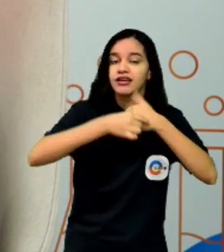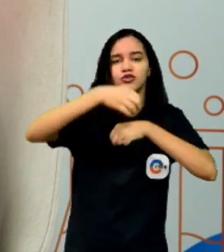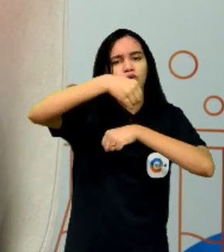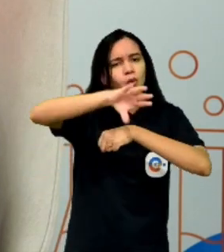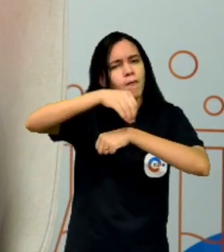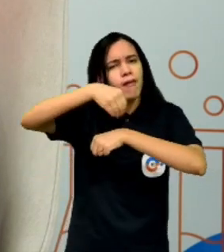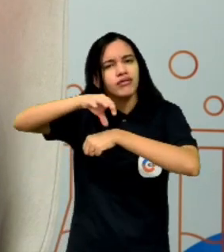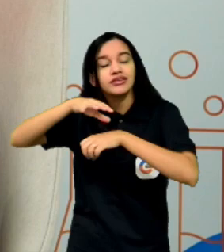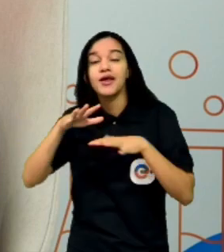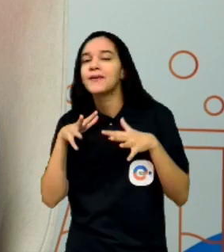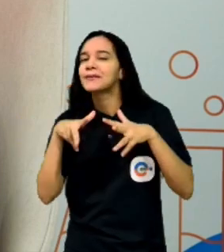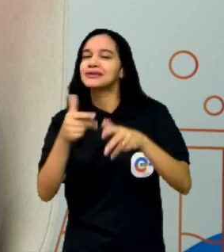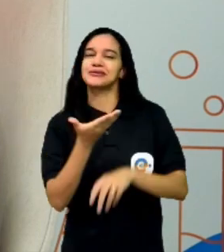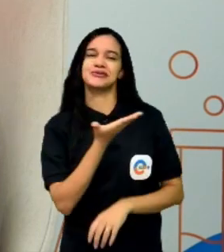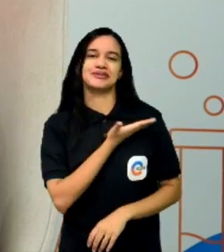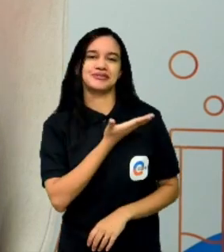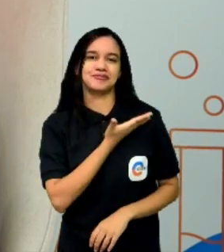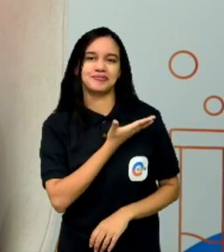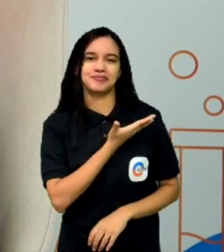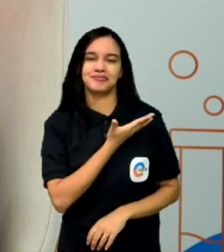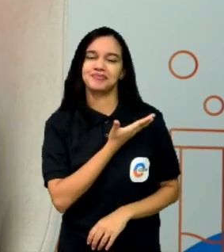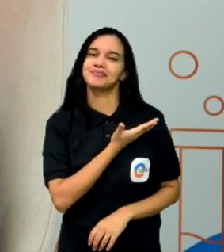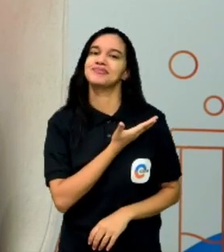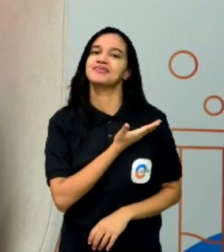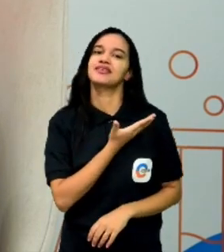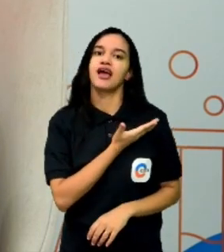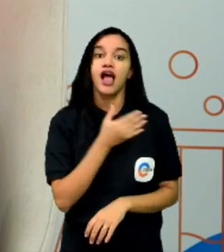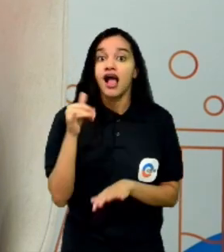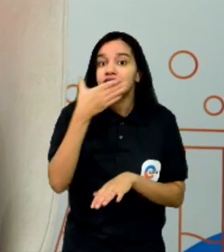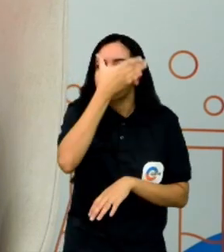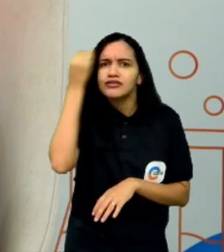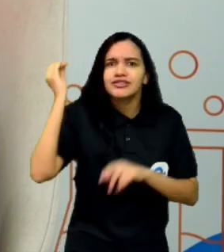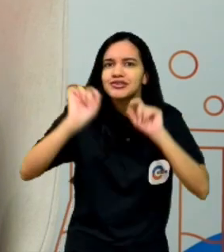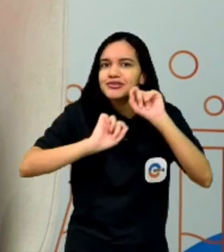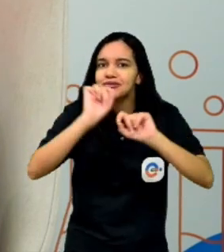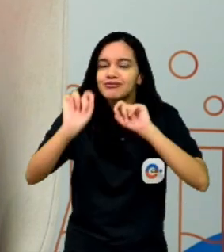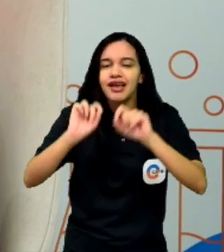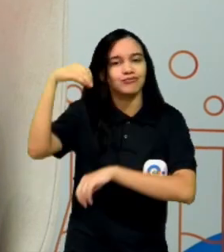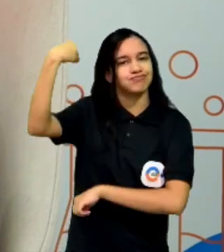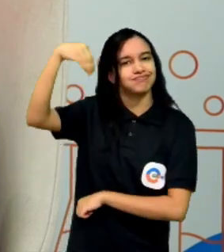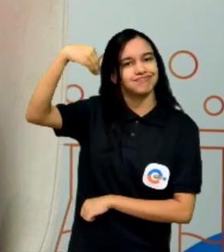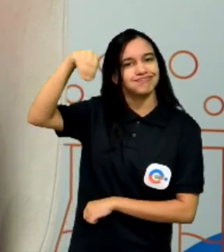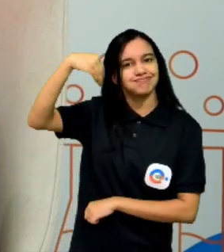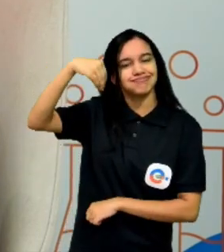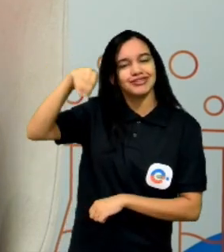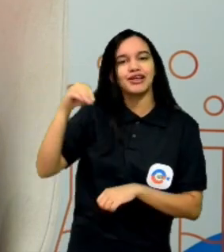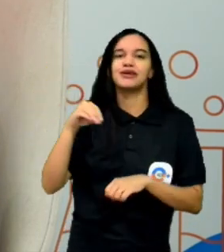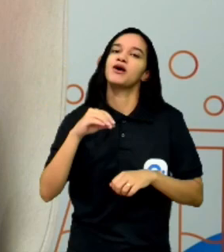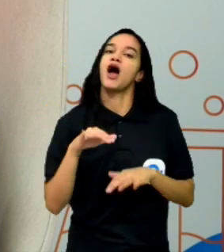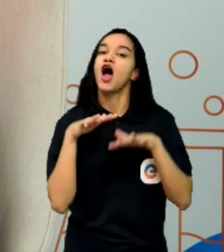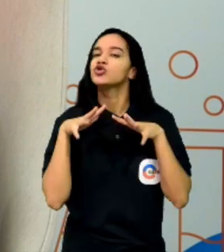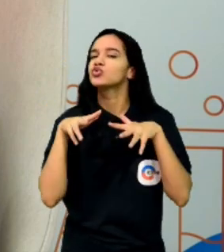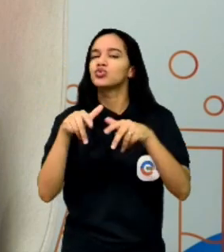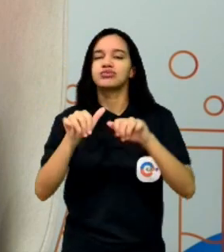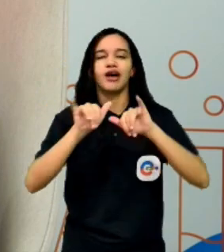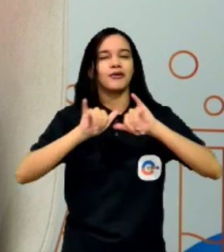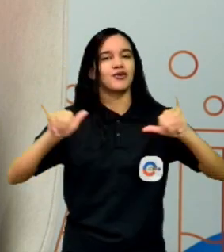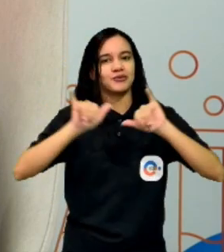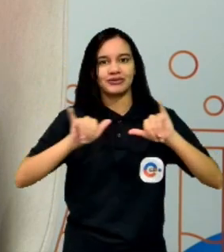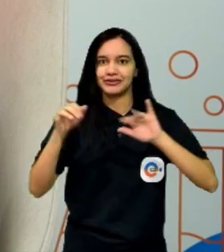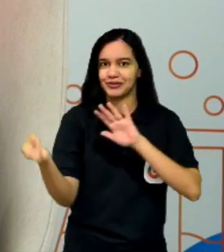para todos os teus amigos e não esquece de ativar o sininho para receber todas as nossas